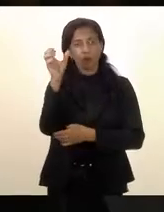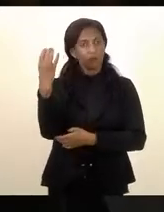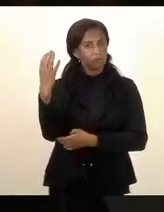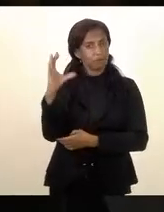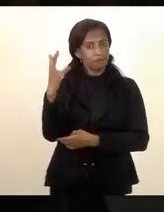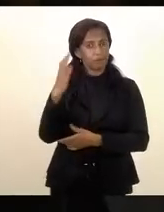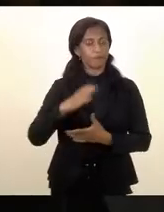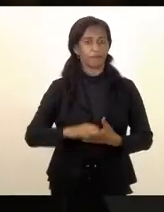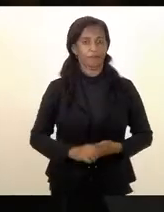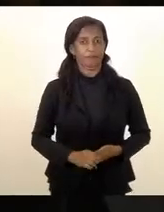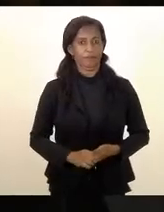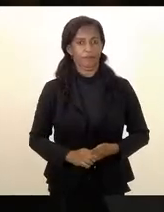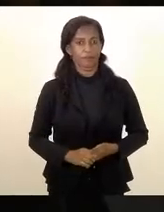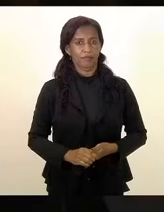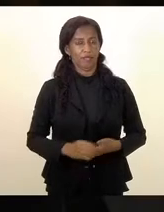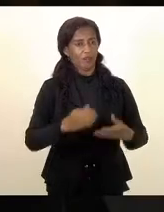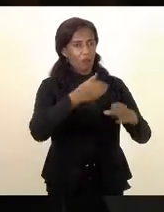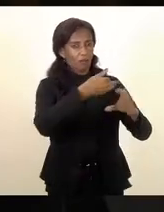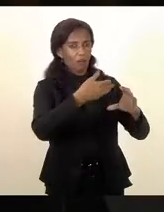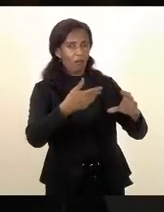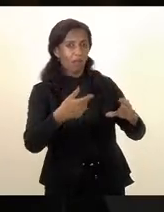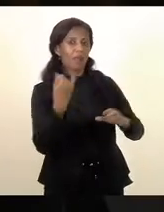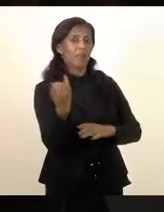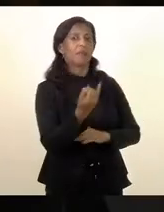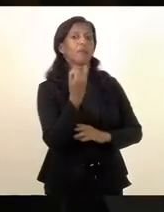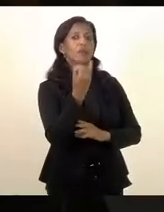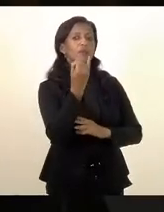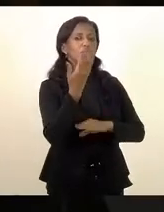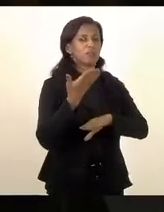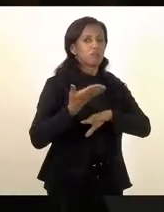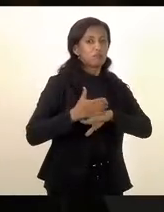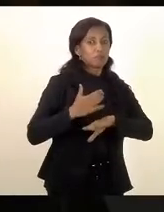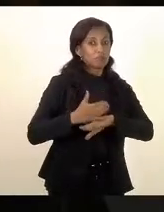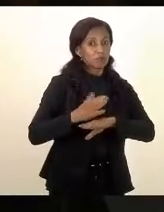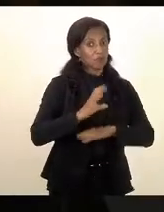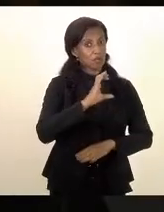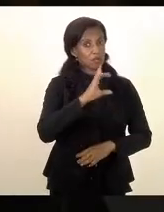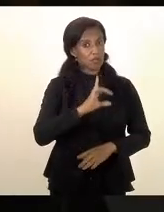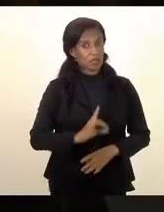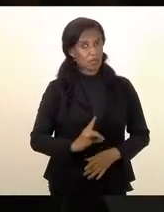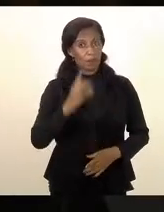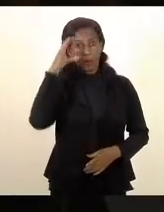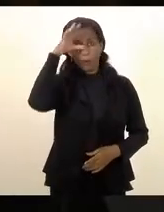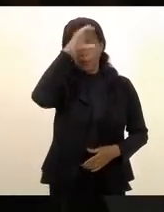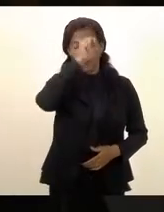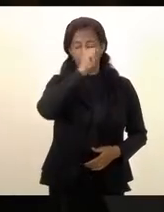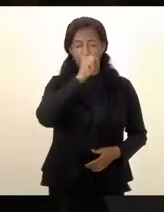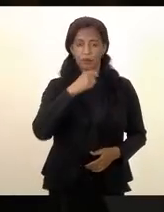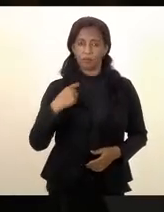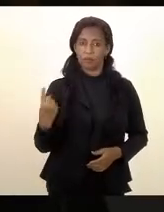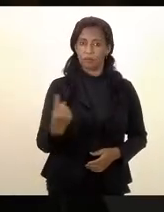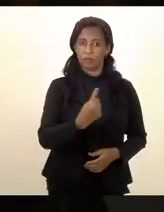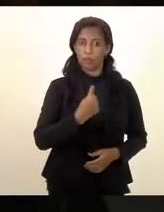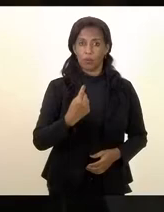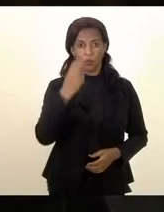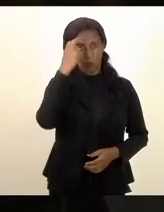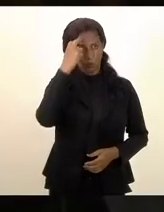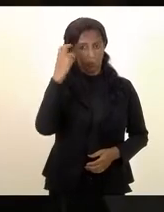de elementos importantes para o exercício da sua cidadania para a compreensão da nossa cultura